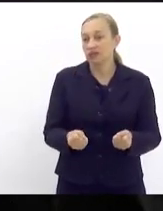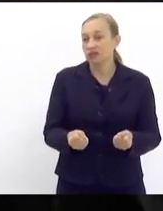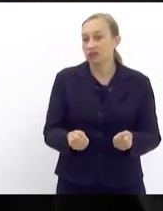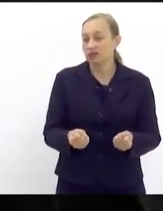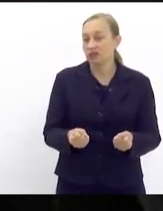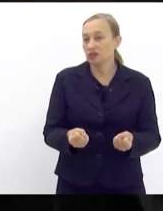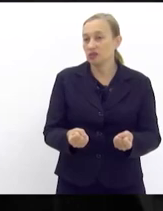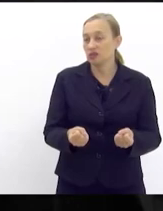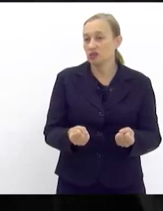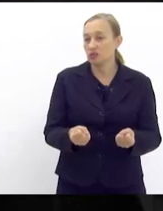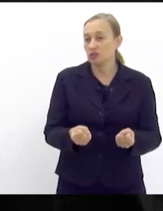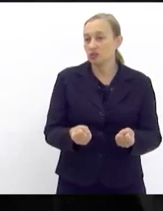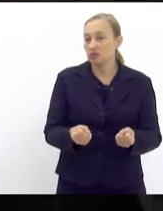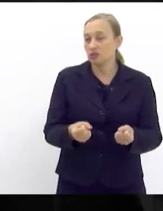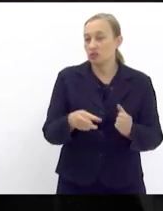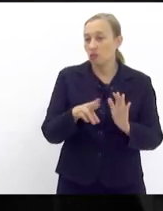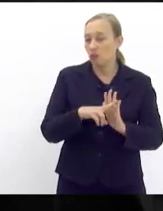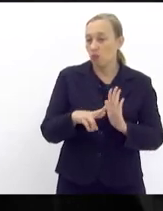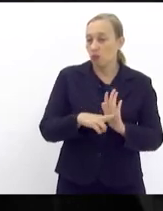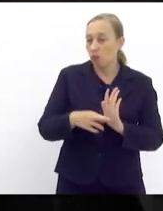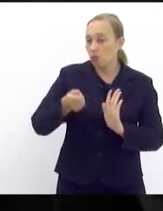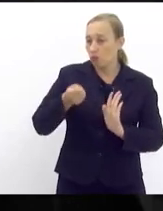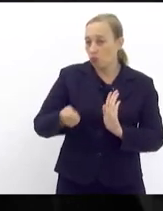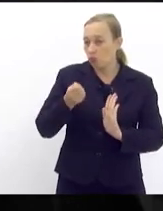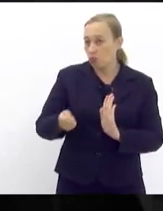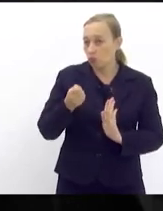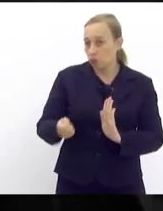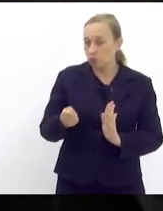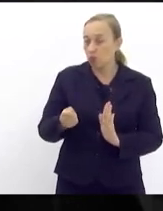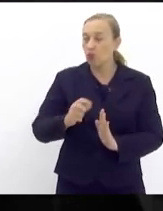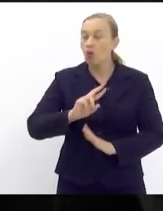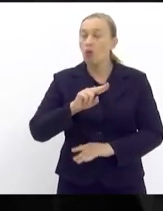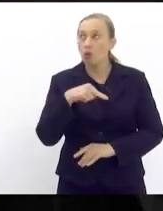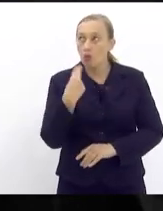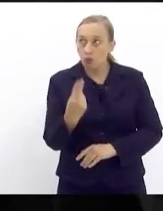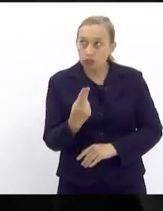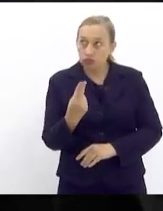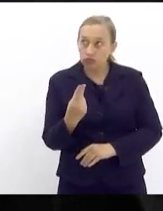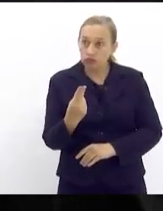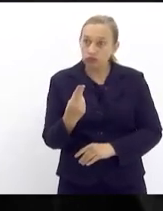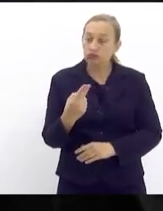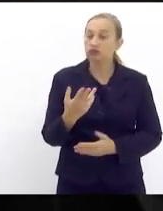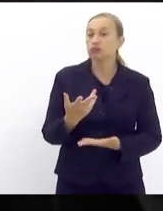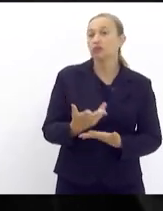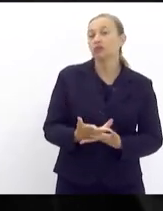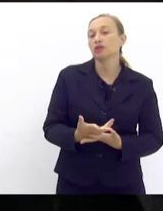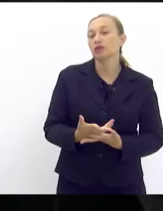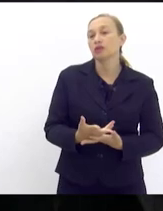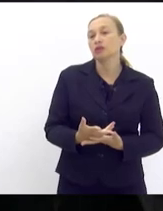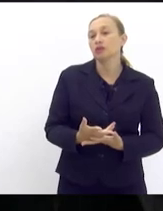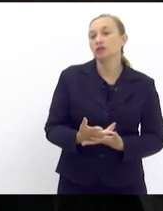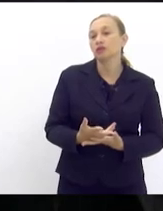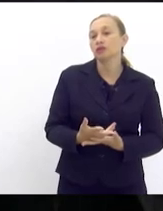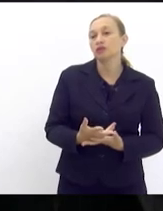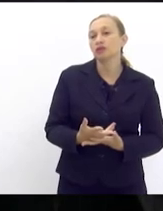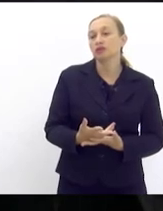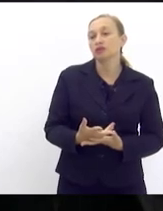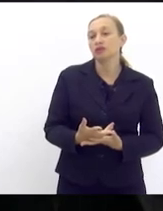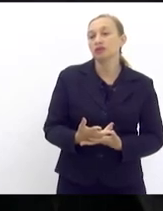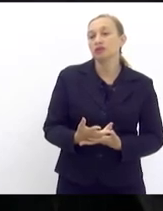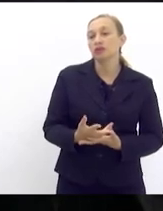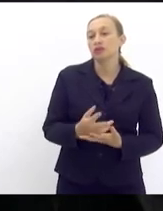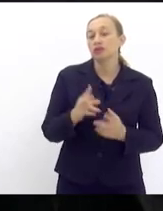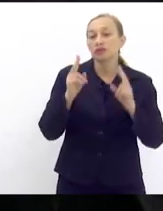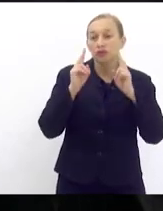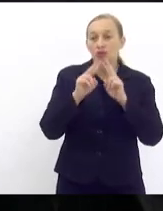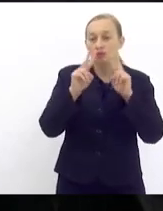os regimes ditatoriais ou até mesmo com aqueles regimes que visam esse